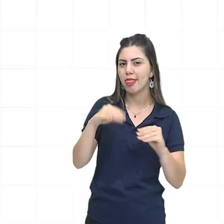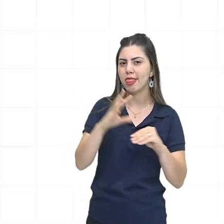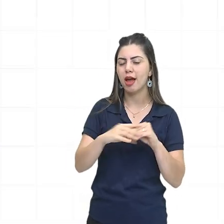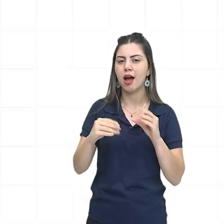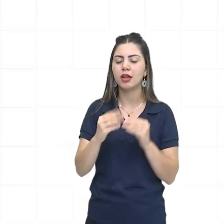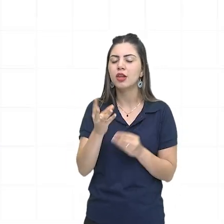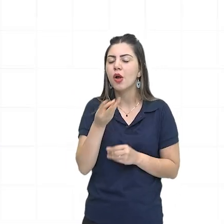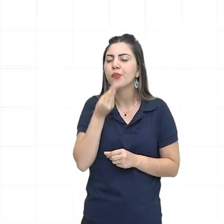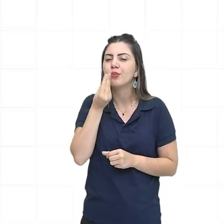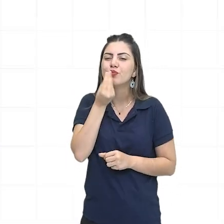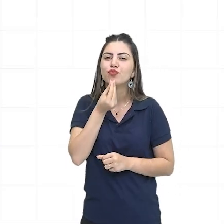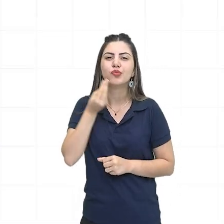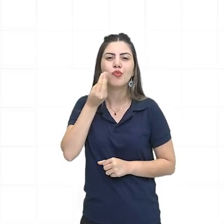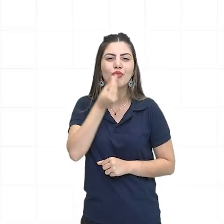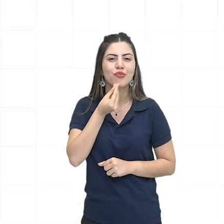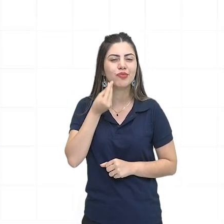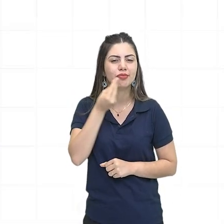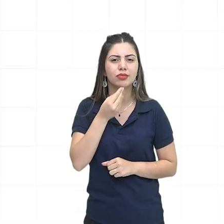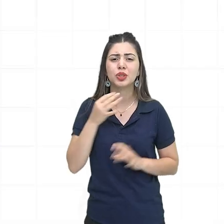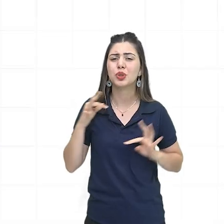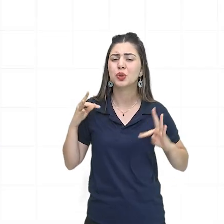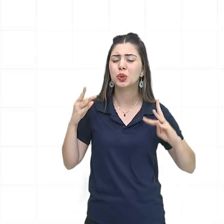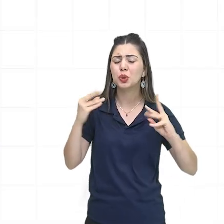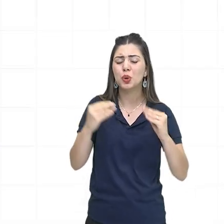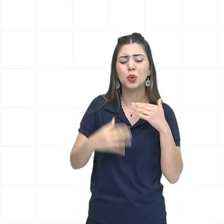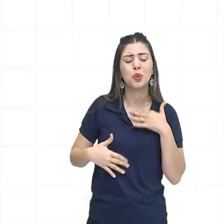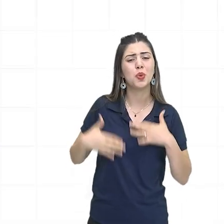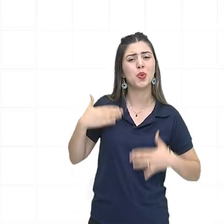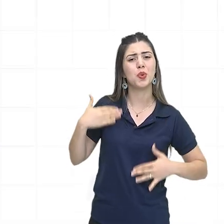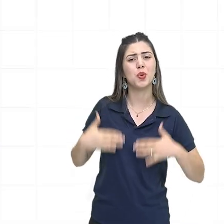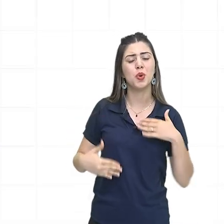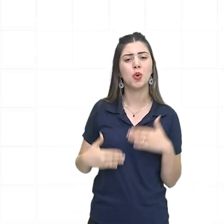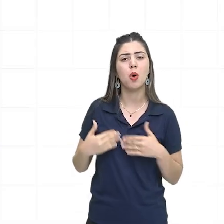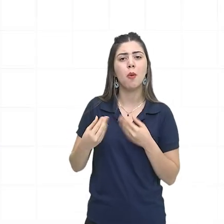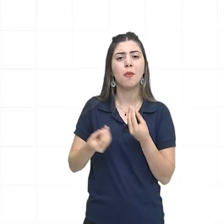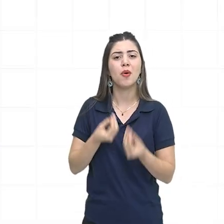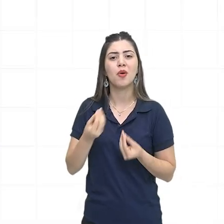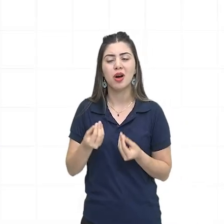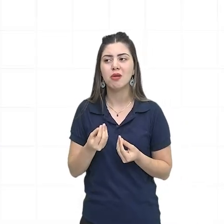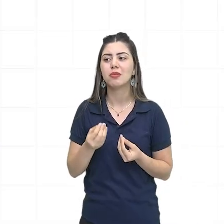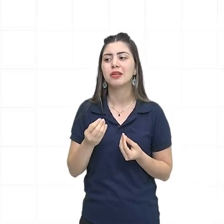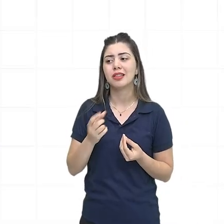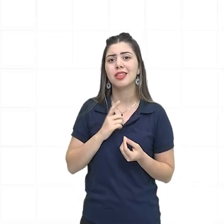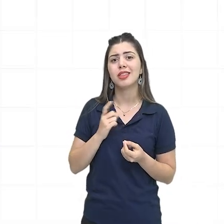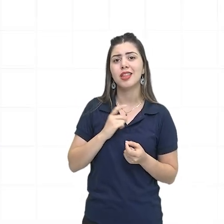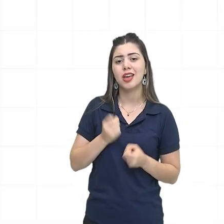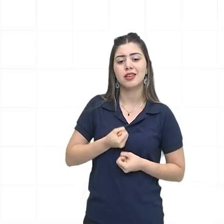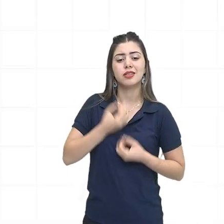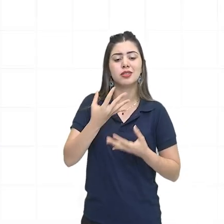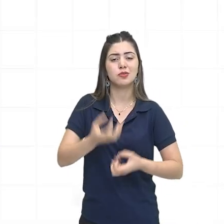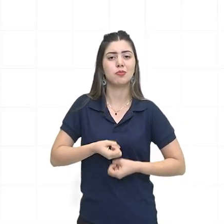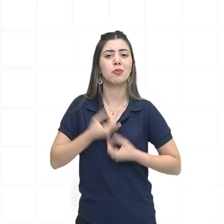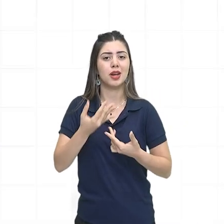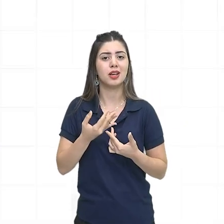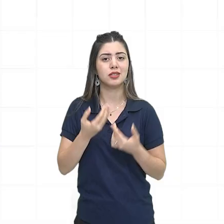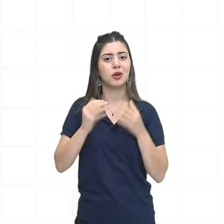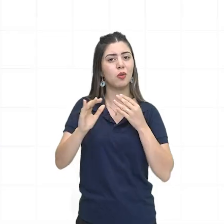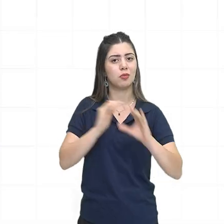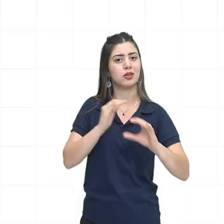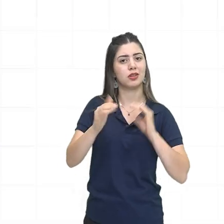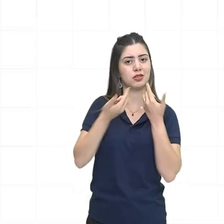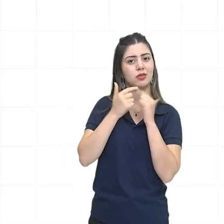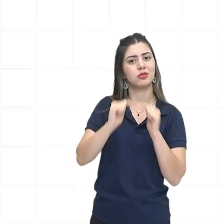o paladar, todo o nosso corpo respira a linguagem. E através